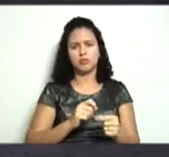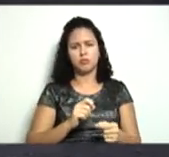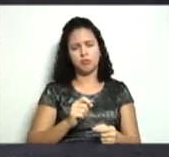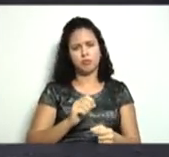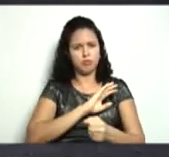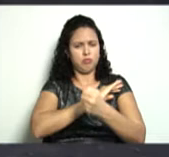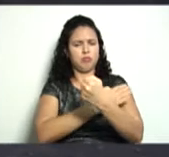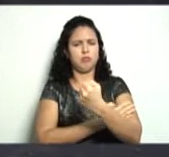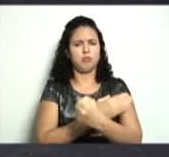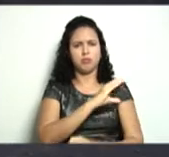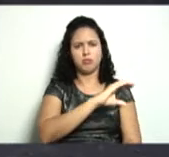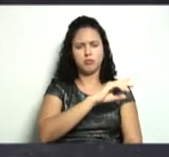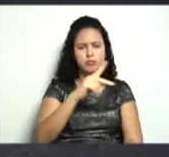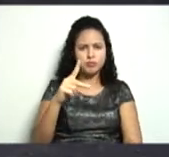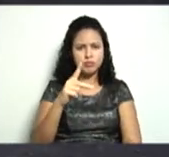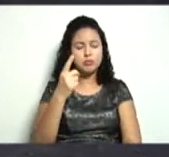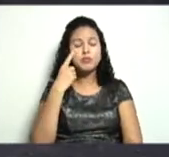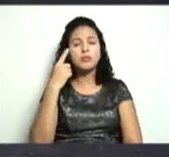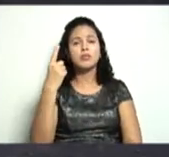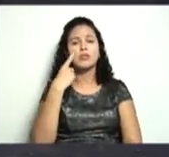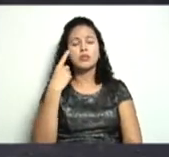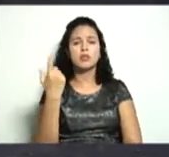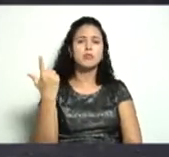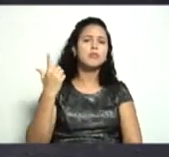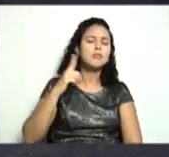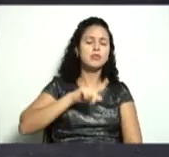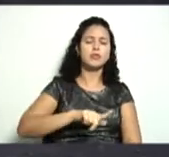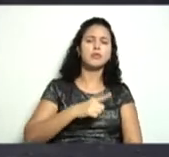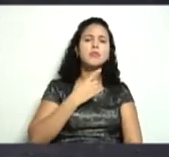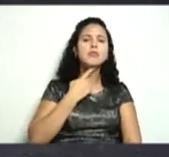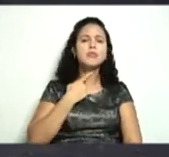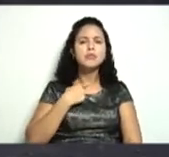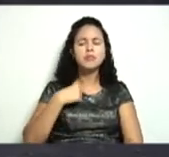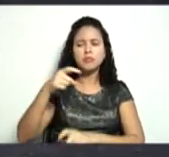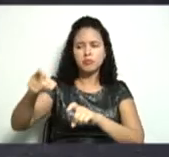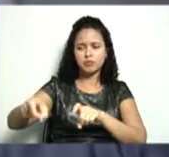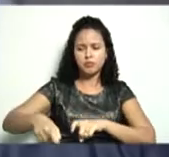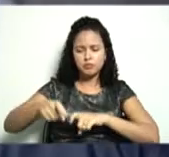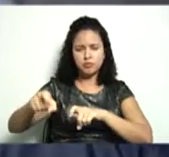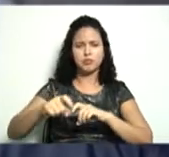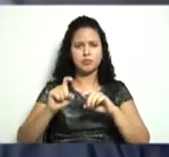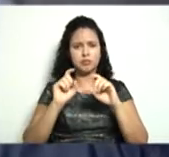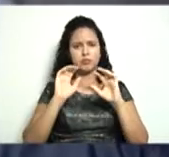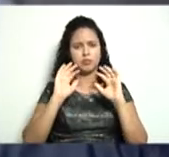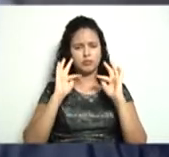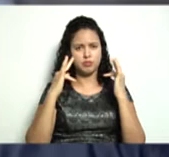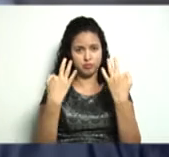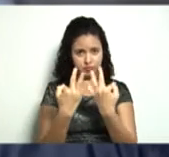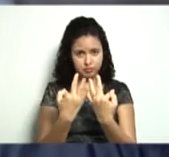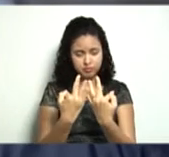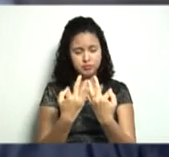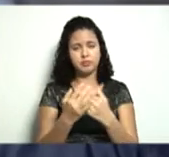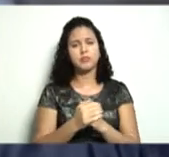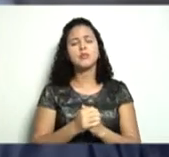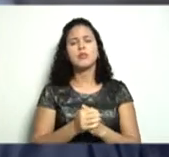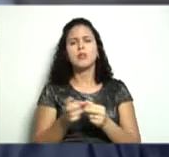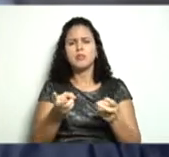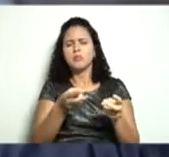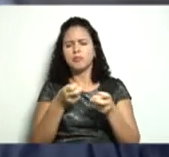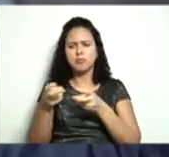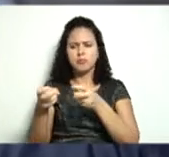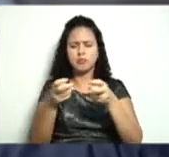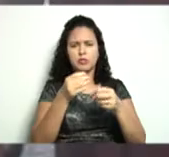cooperativismo, vendo isso como um anseio, um desejo da agricultura familiar. E percebendo que muito era